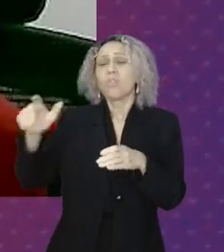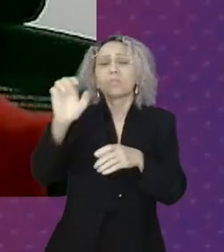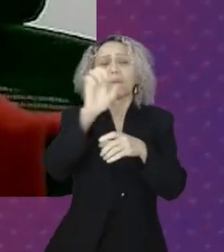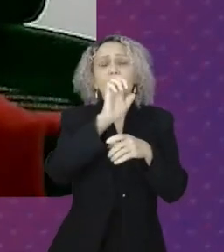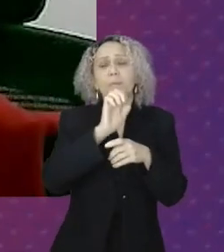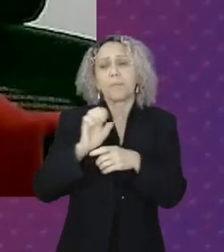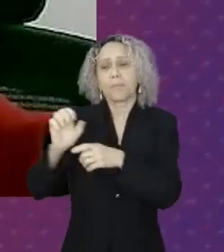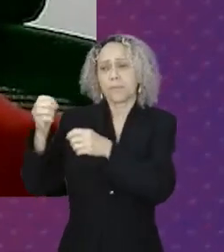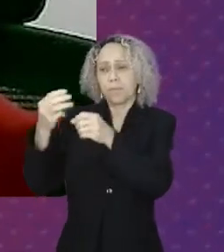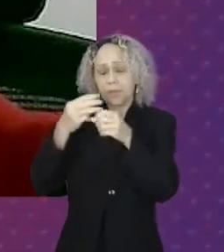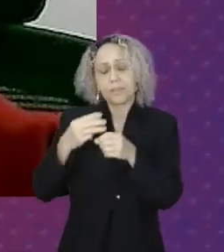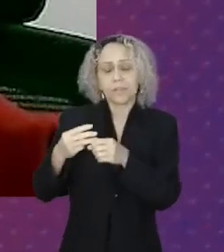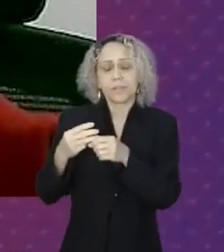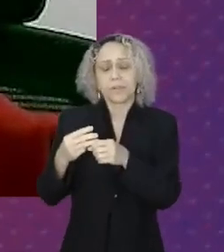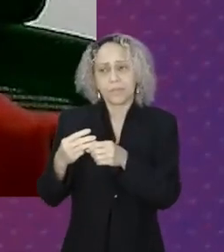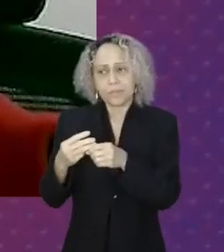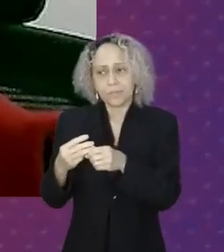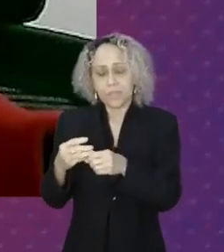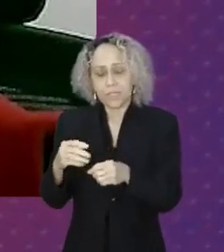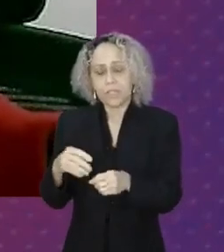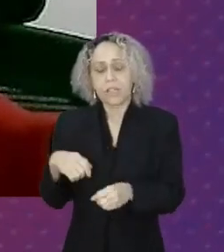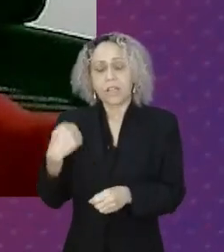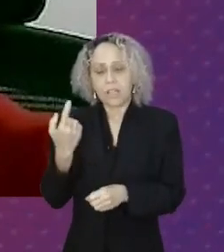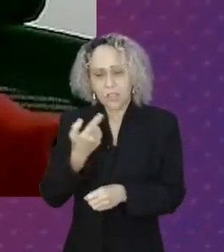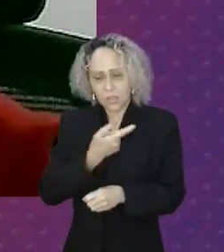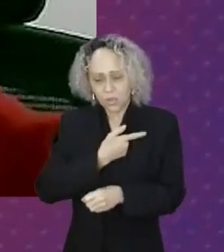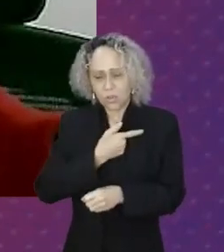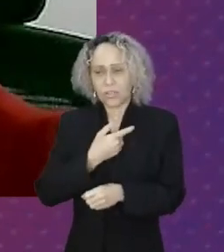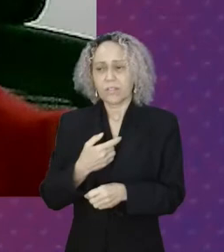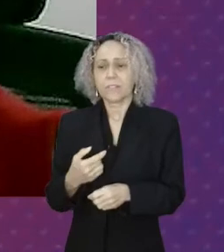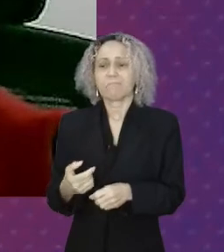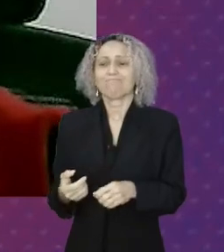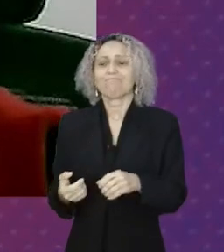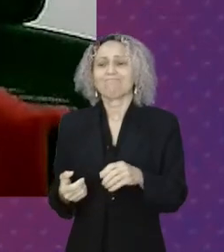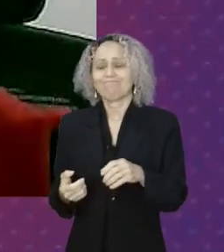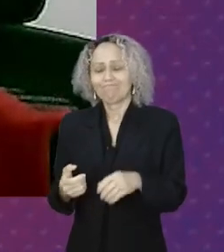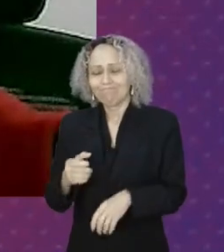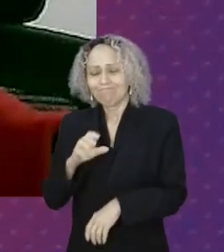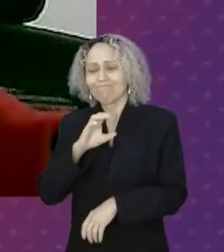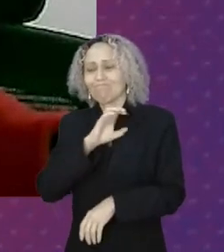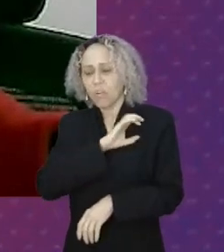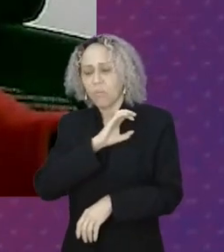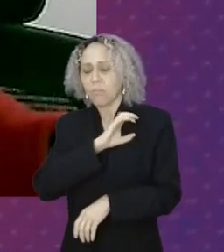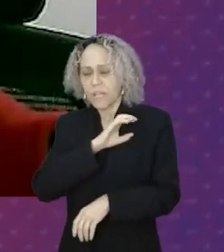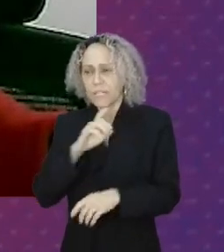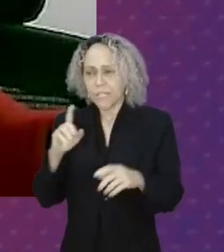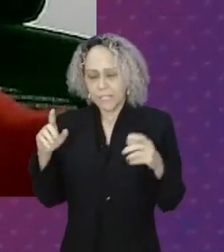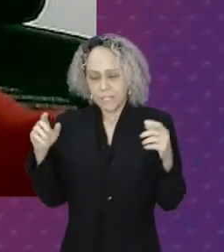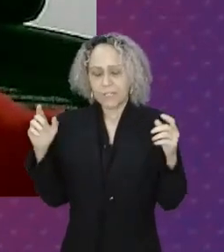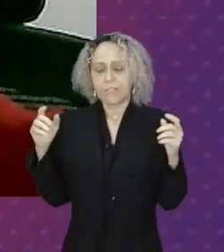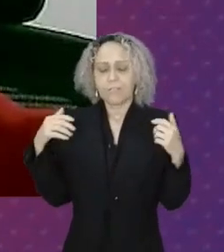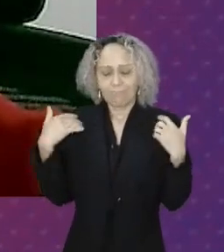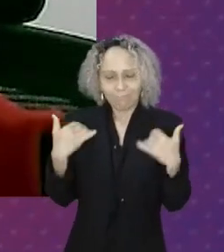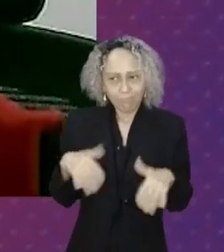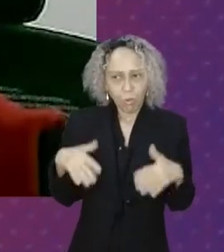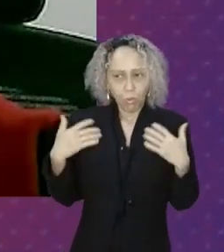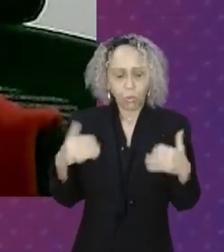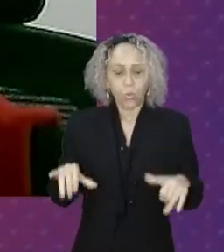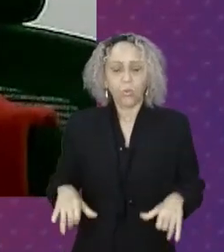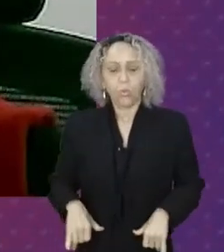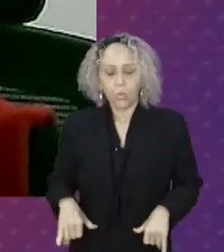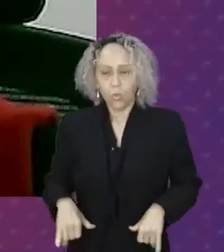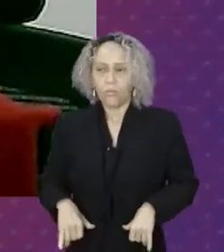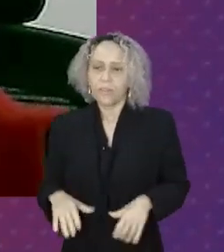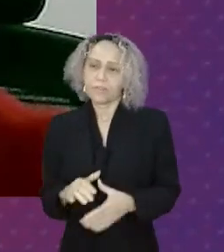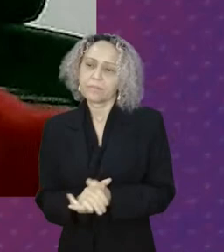às nossas companheiras que muitas vezes estão sozinhas. Não é novidade